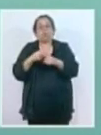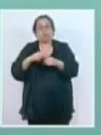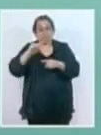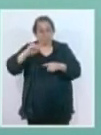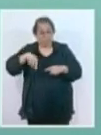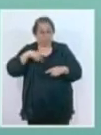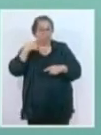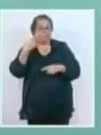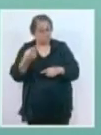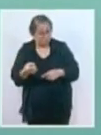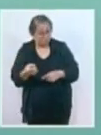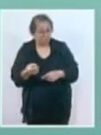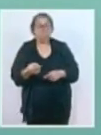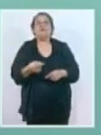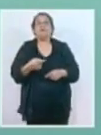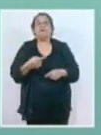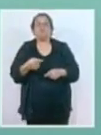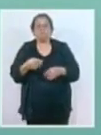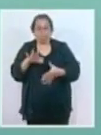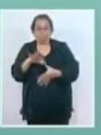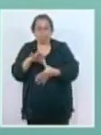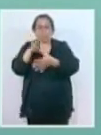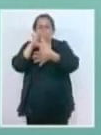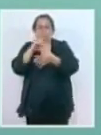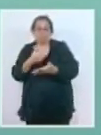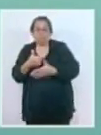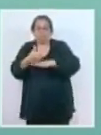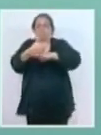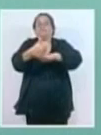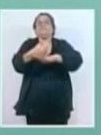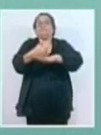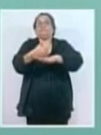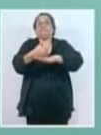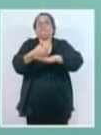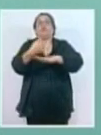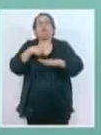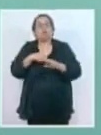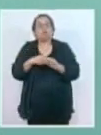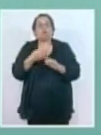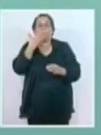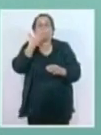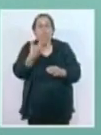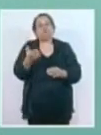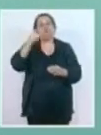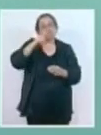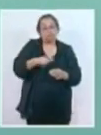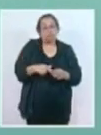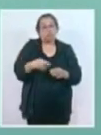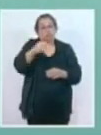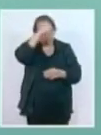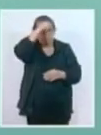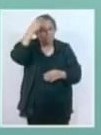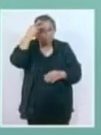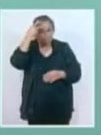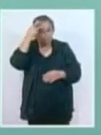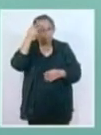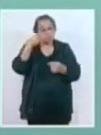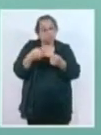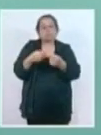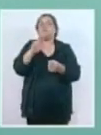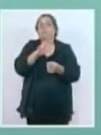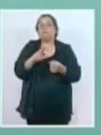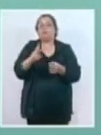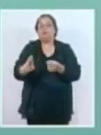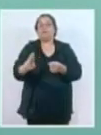nós fomos eleitos, assim que eu iniciei o mandato, eu fiz um novo requerimento à prefeitura, né? Sim. E a